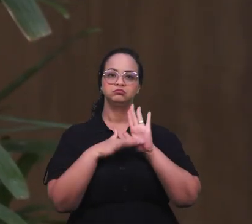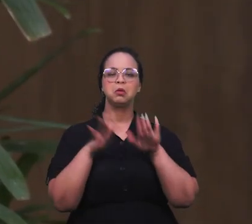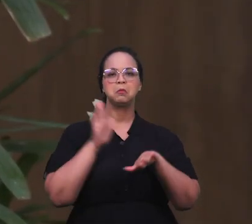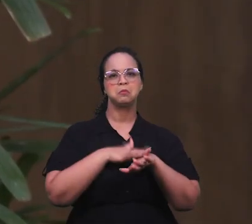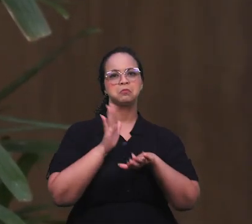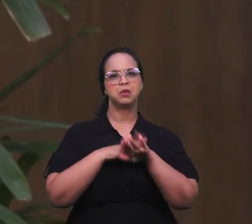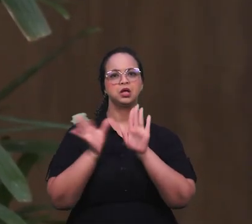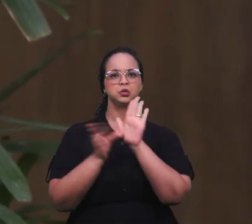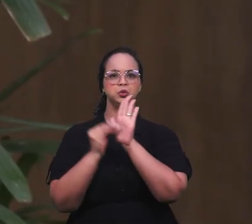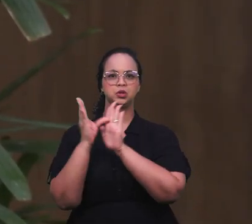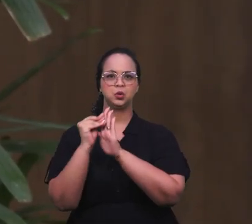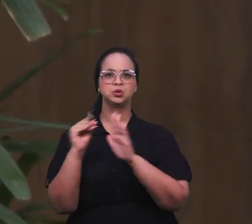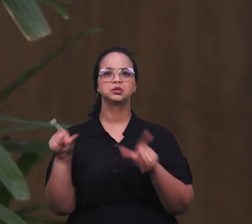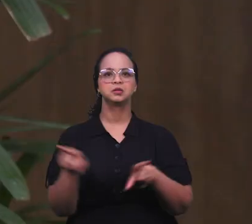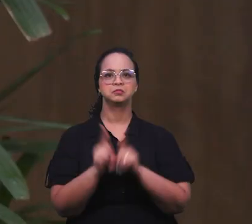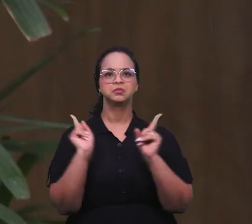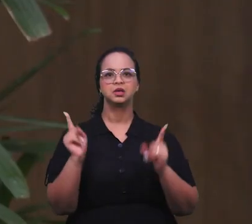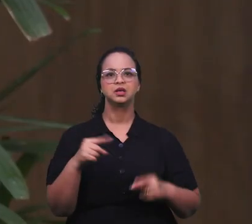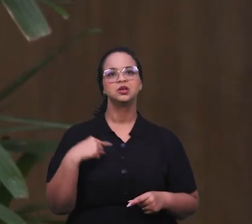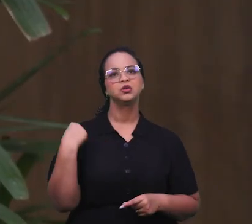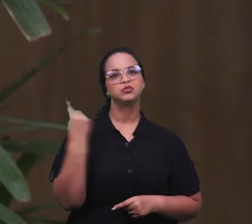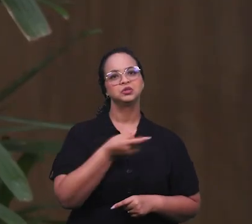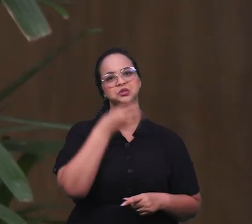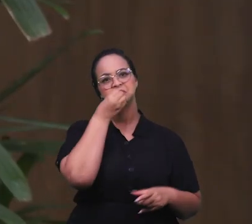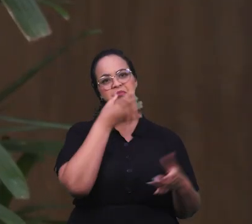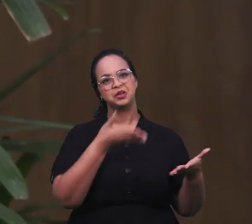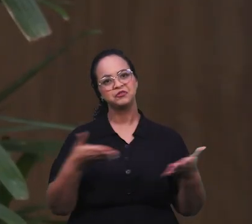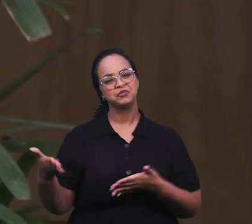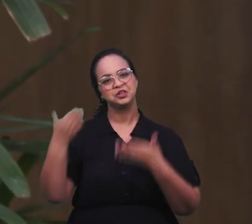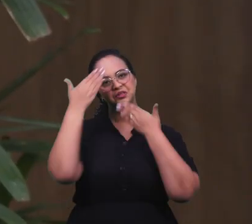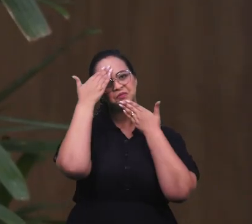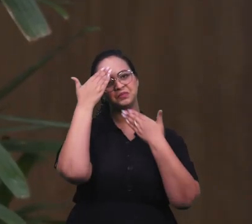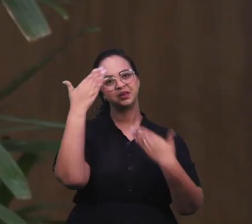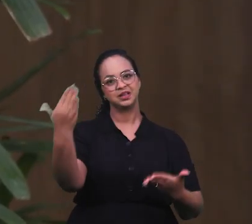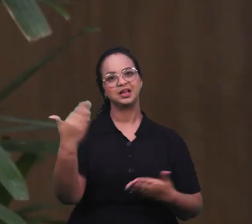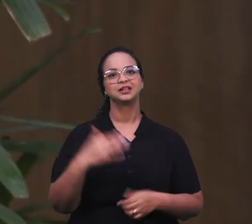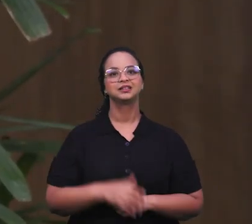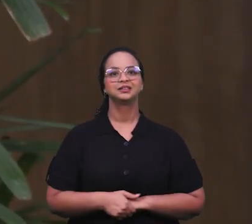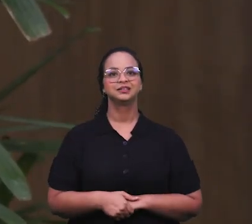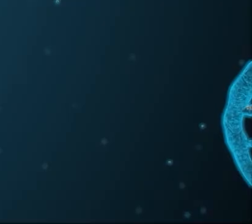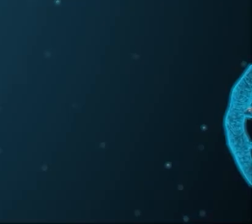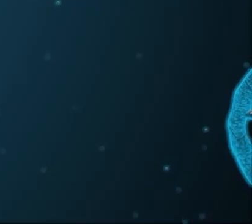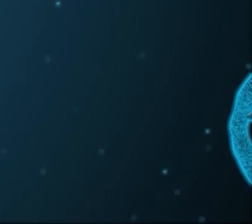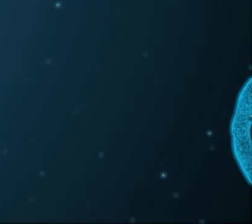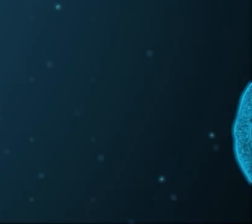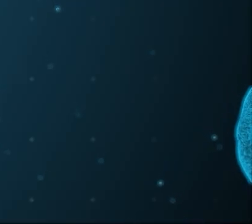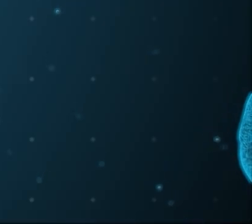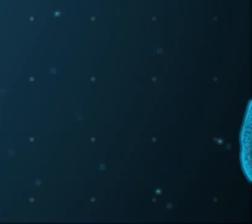há na programação. Sejam sempre bem-vindos e muito obrigada pela audiência.